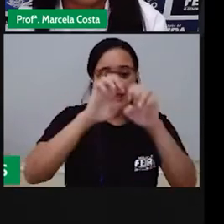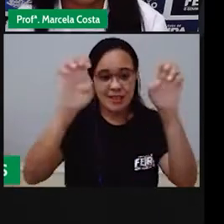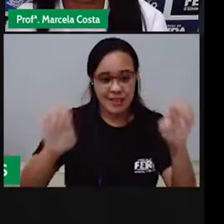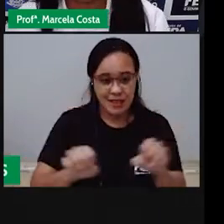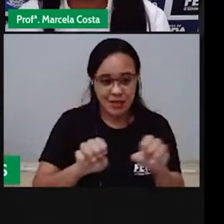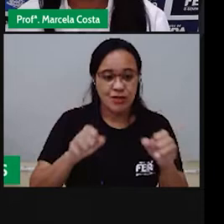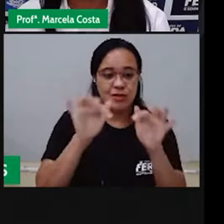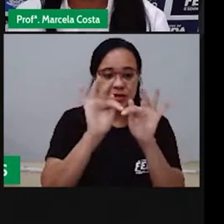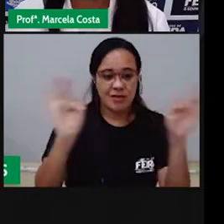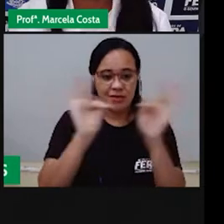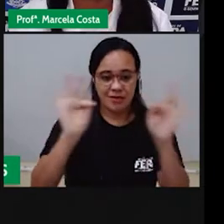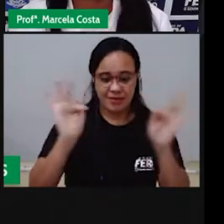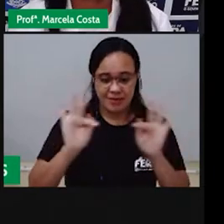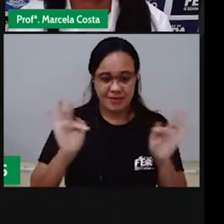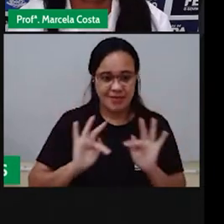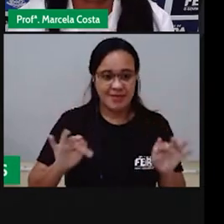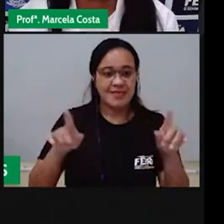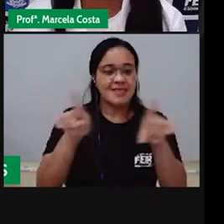frases, tá bom?